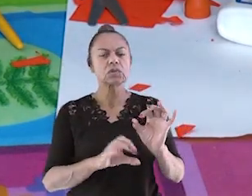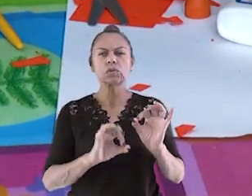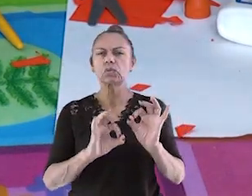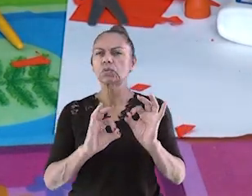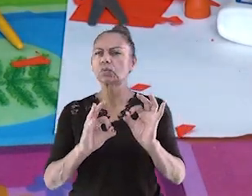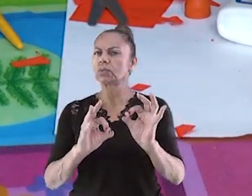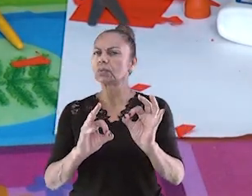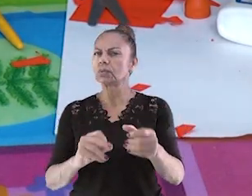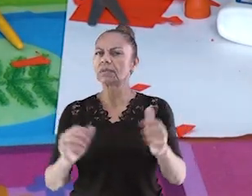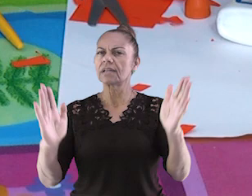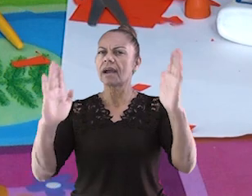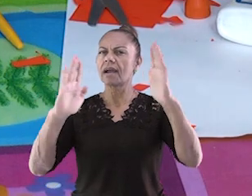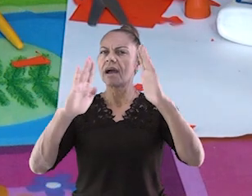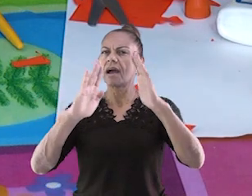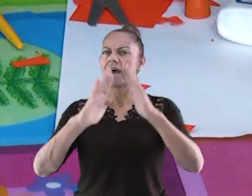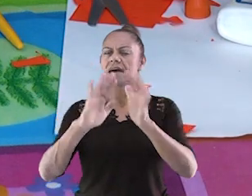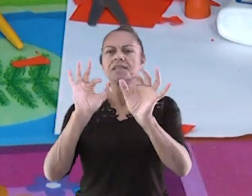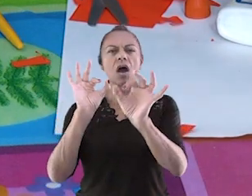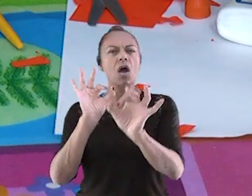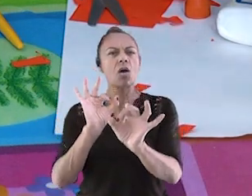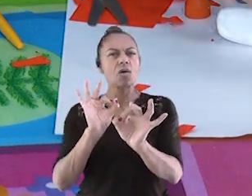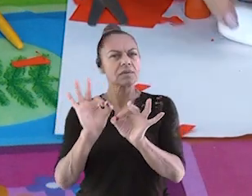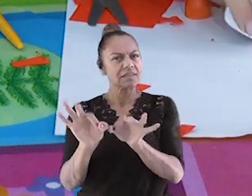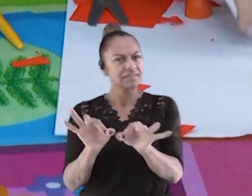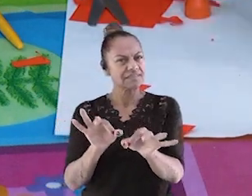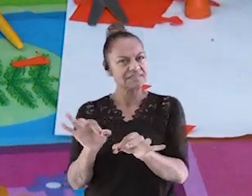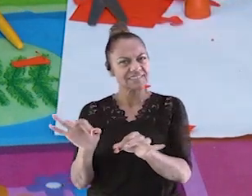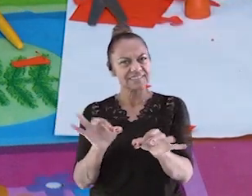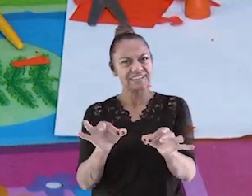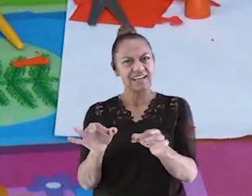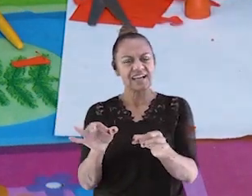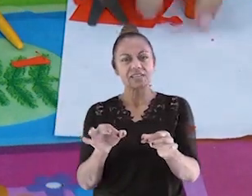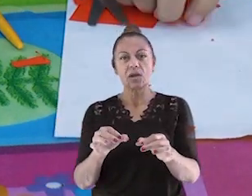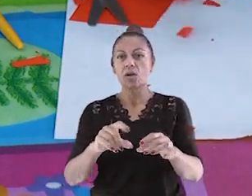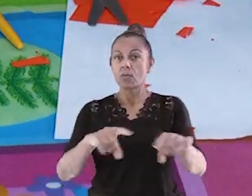Ajudar a deixar toda a casa